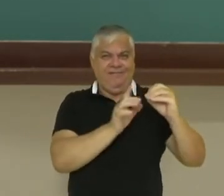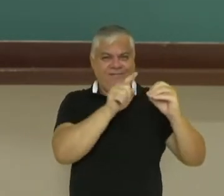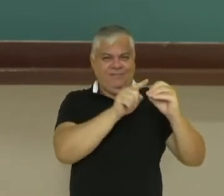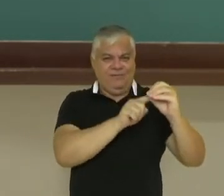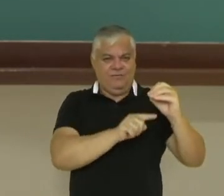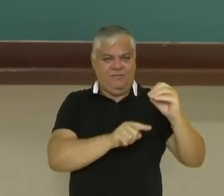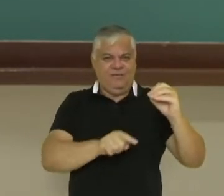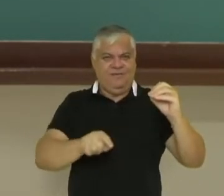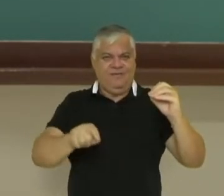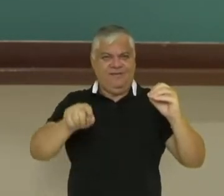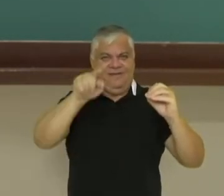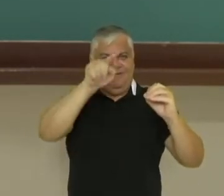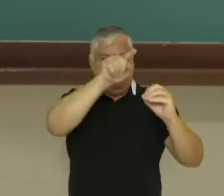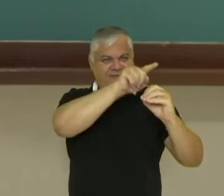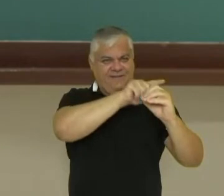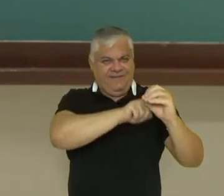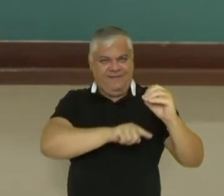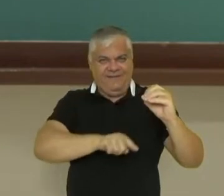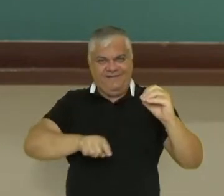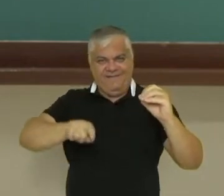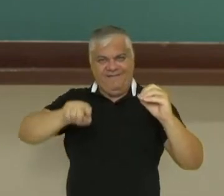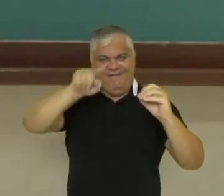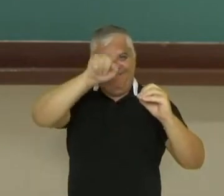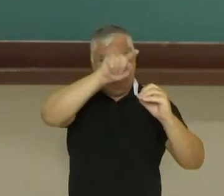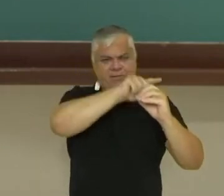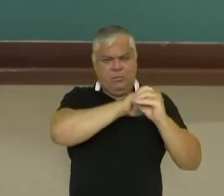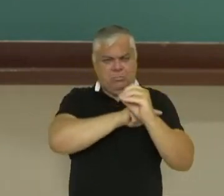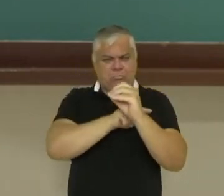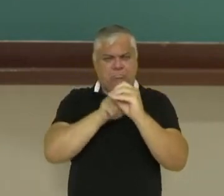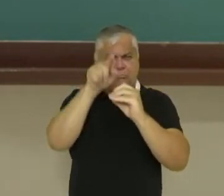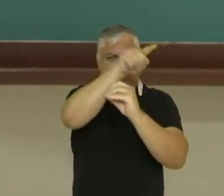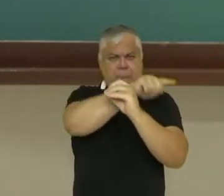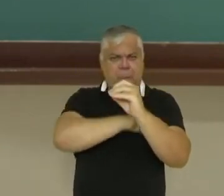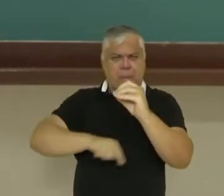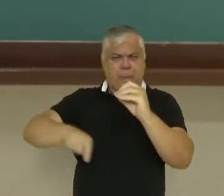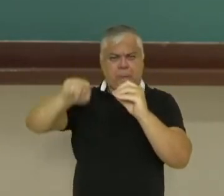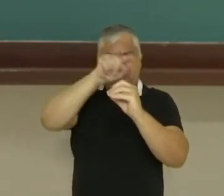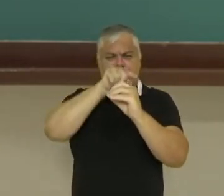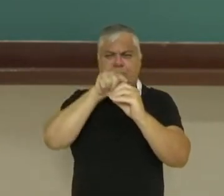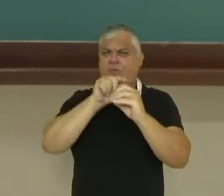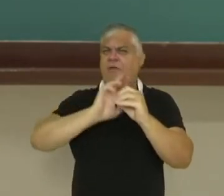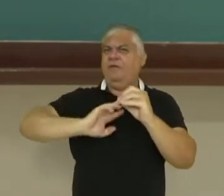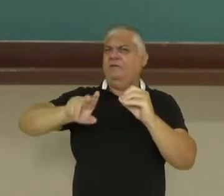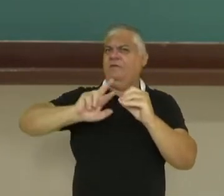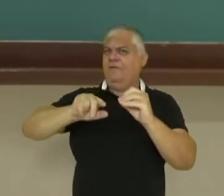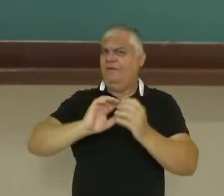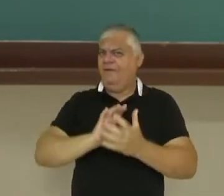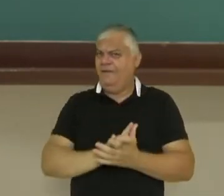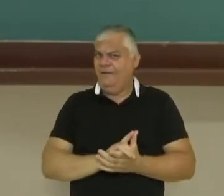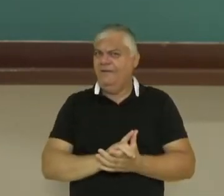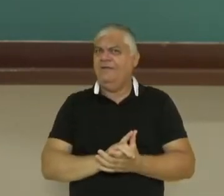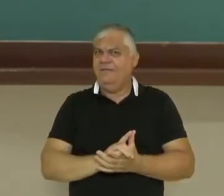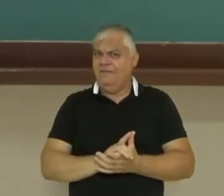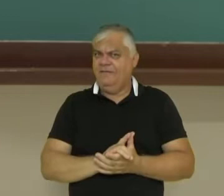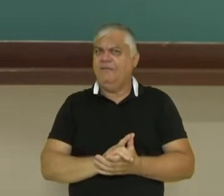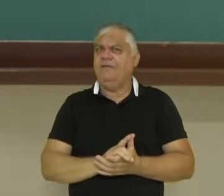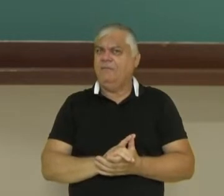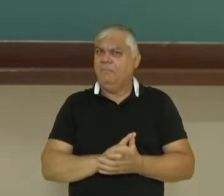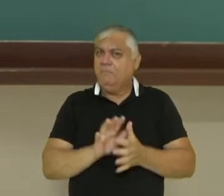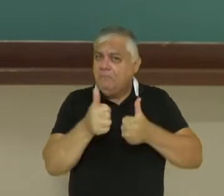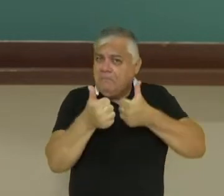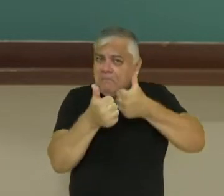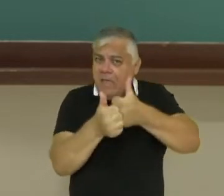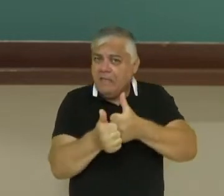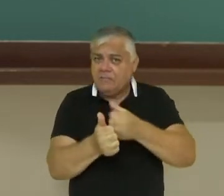Então, falar que a Terra era o centro não condiz, né? Não é uma verdade, certo? É uma falácia, é muito próximo, mas